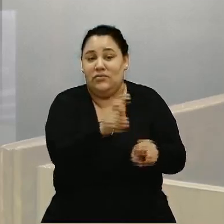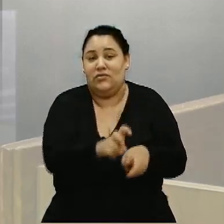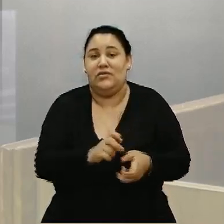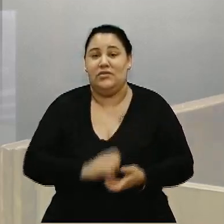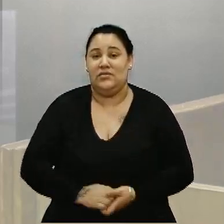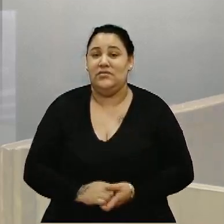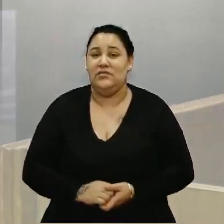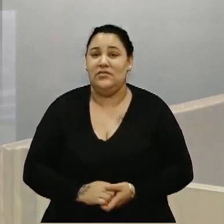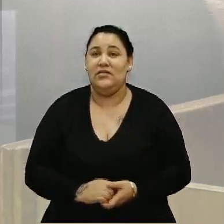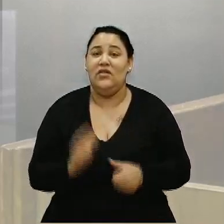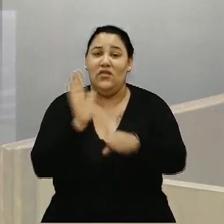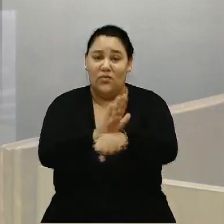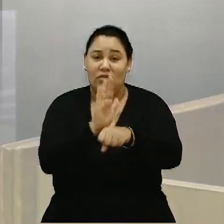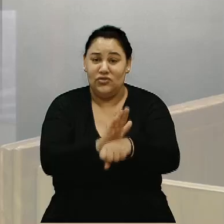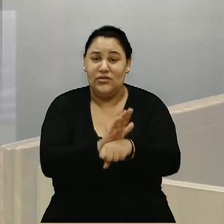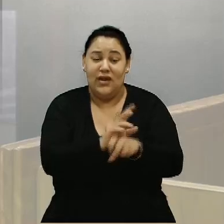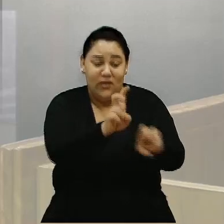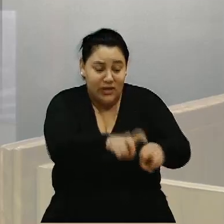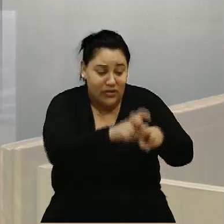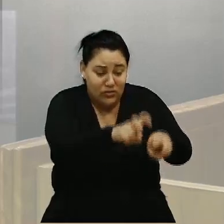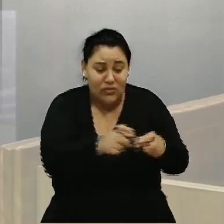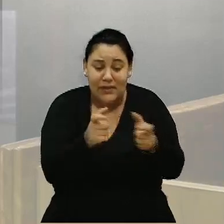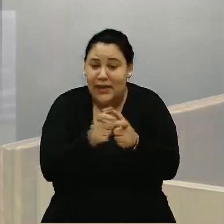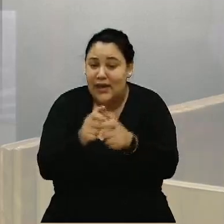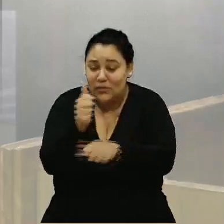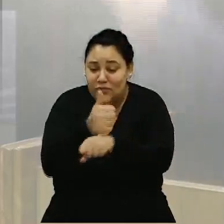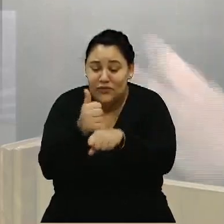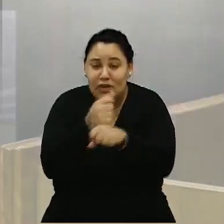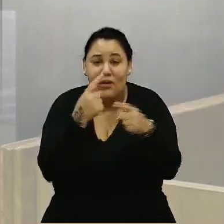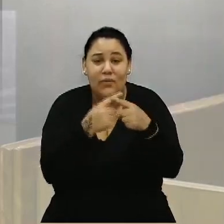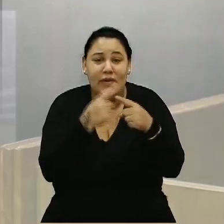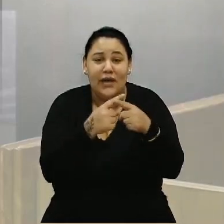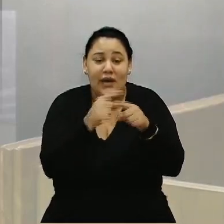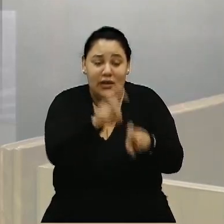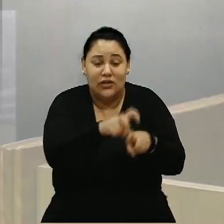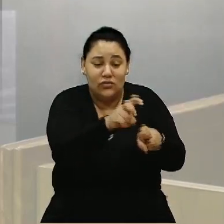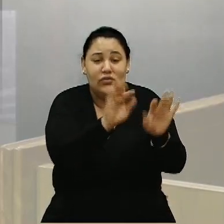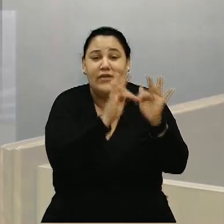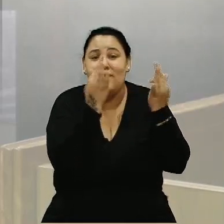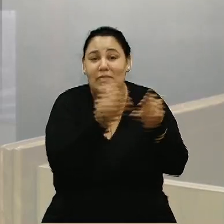Vamos ajudar o agricultor pequeno, porque é a agricultura familiar.